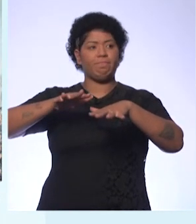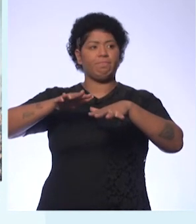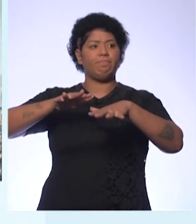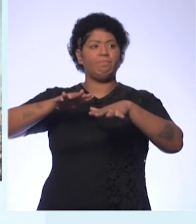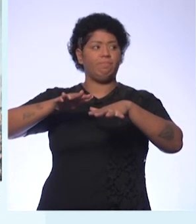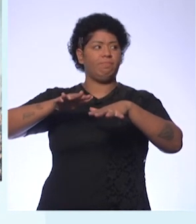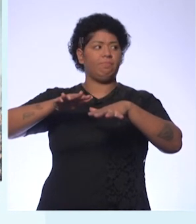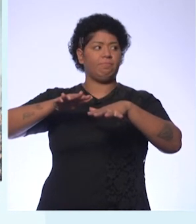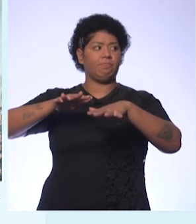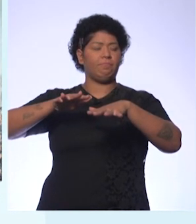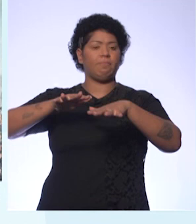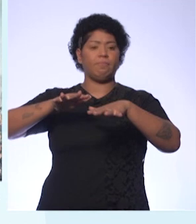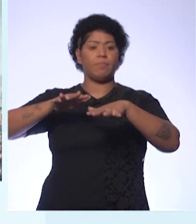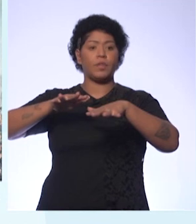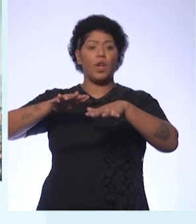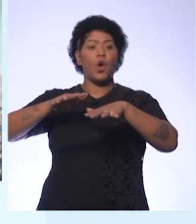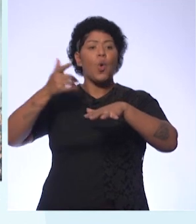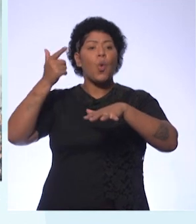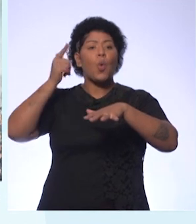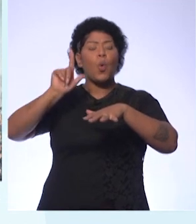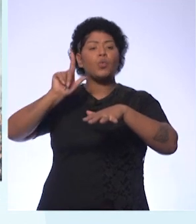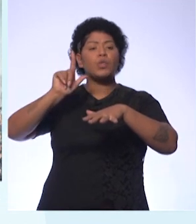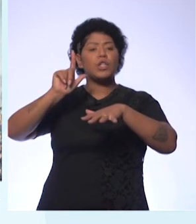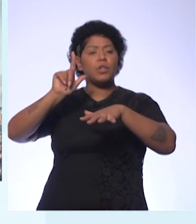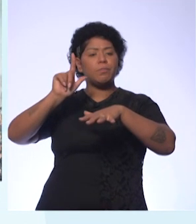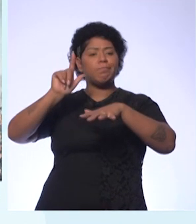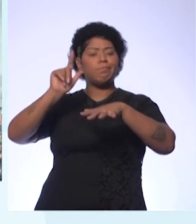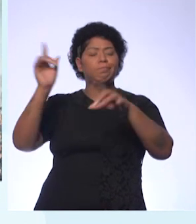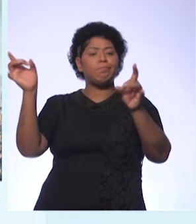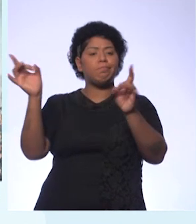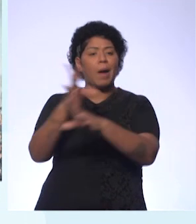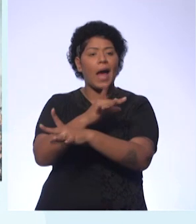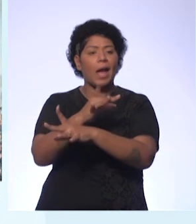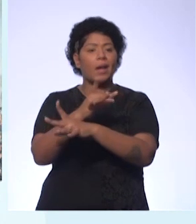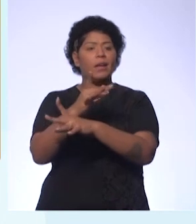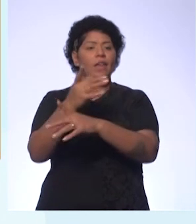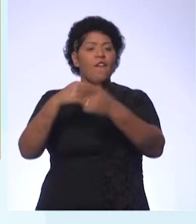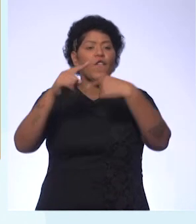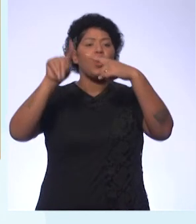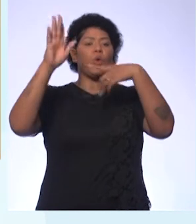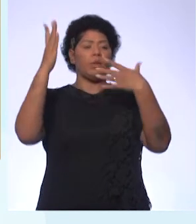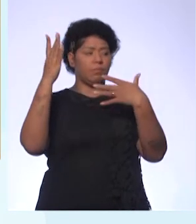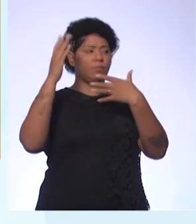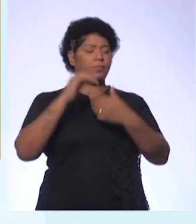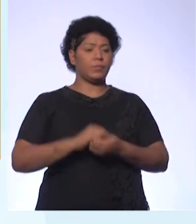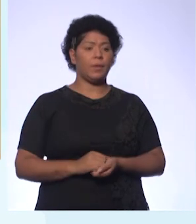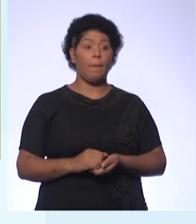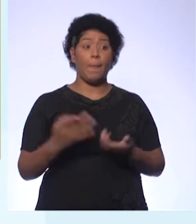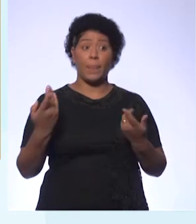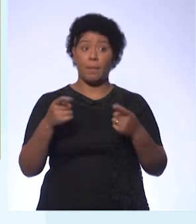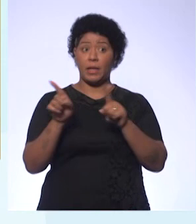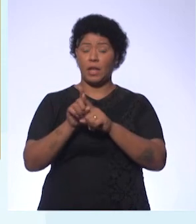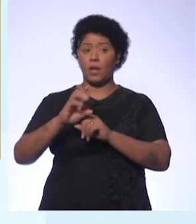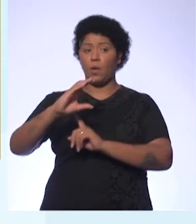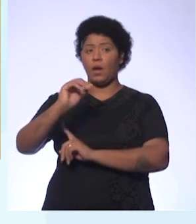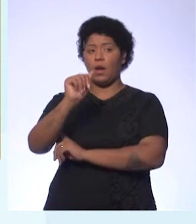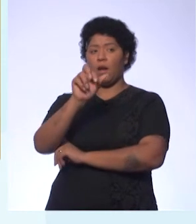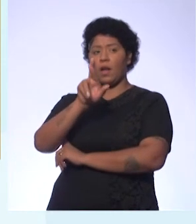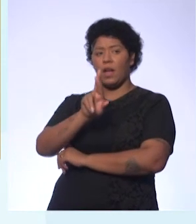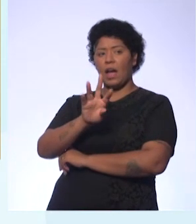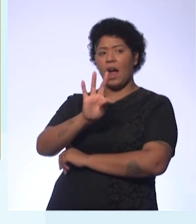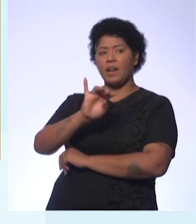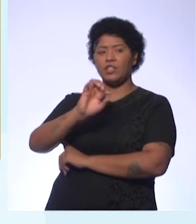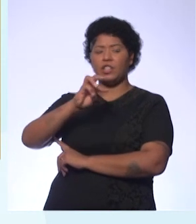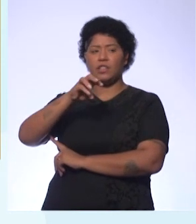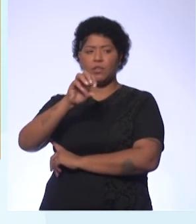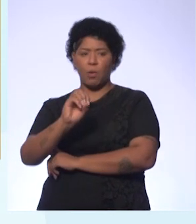o parlamento inglês rapidamente conseguiu acabar com esse movimento ludista. E nós temos o cartismo. O cartismo já é um